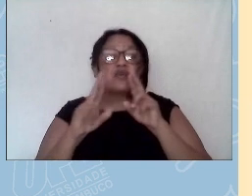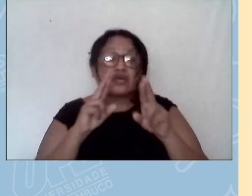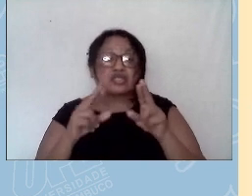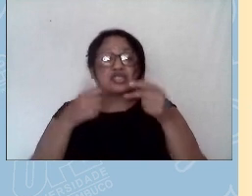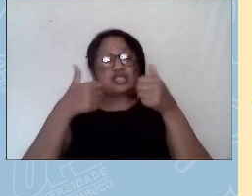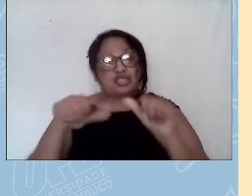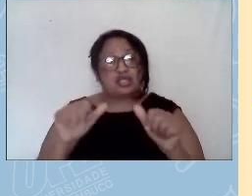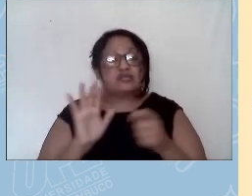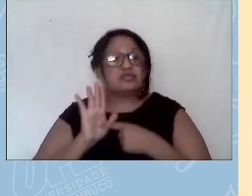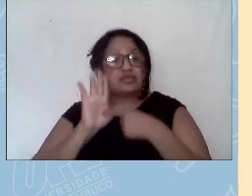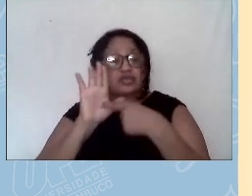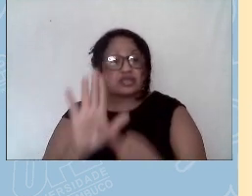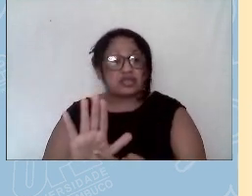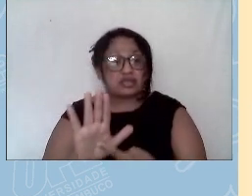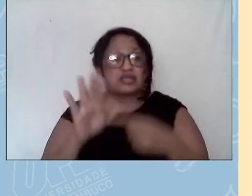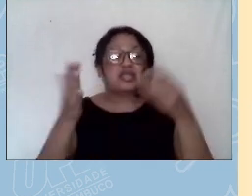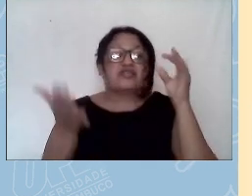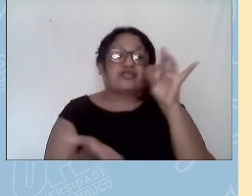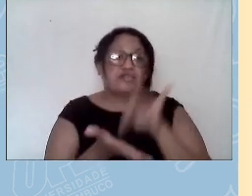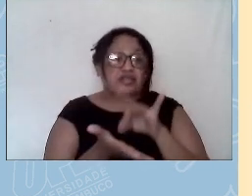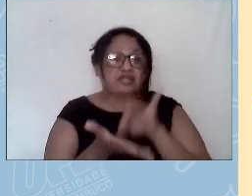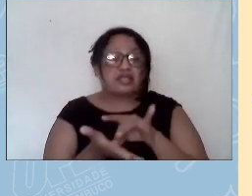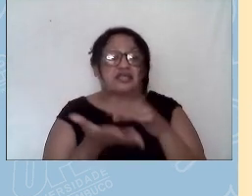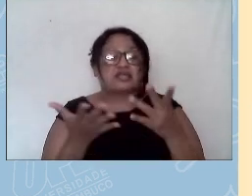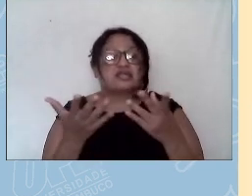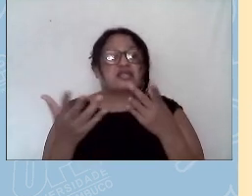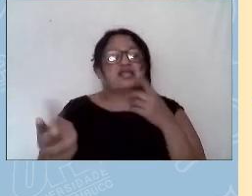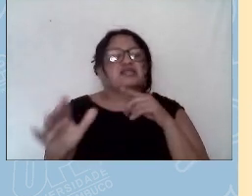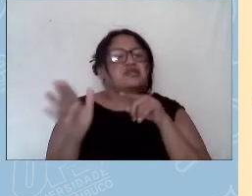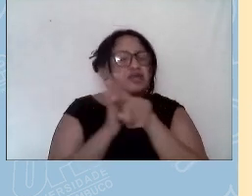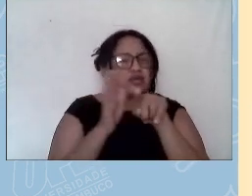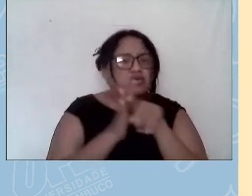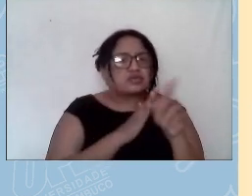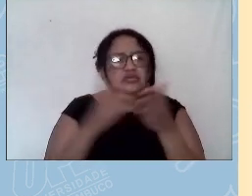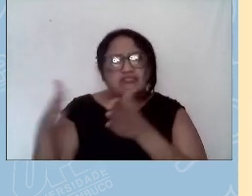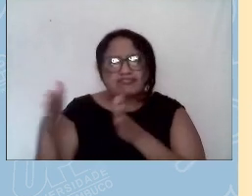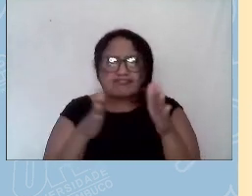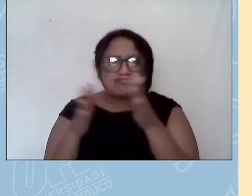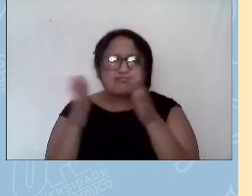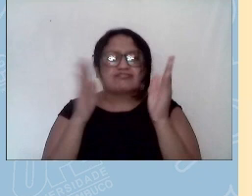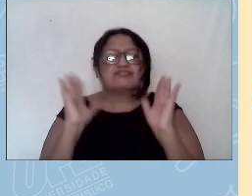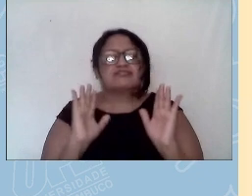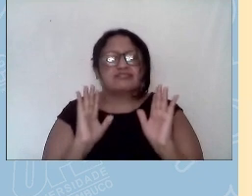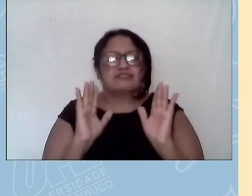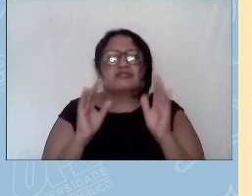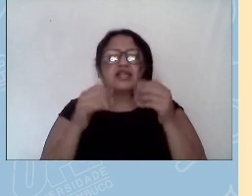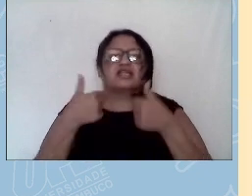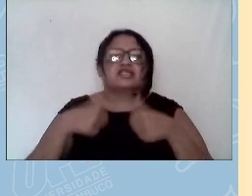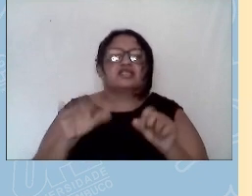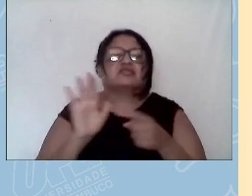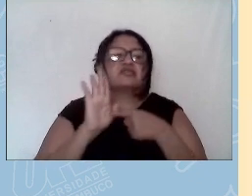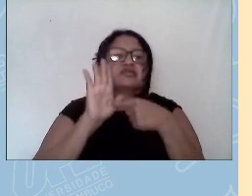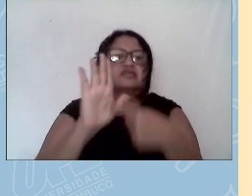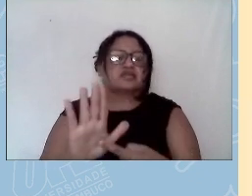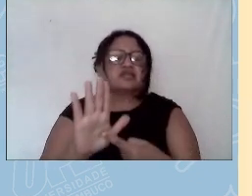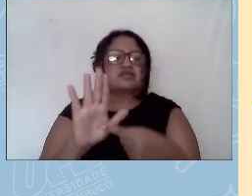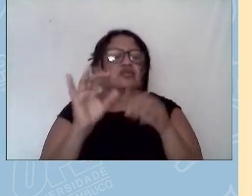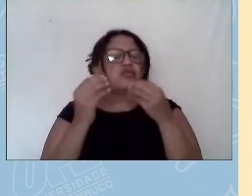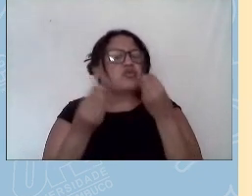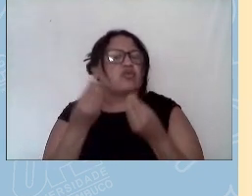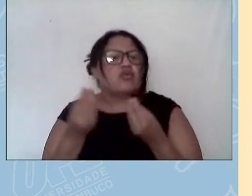e na verdade essas resoluções esses caminhos estamos apresentando apenas como